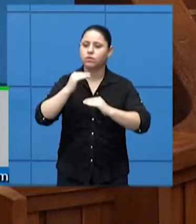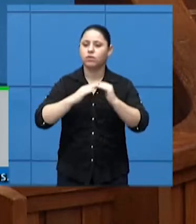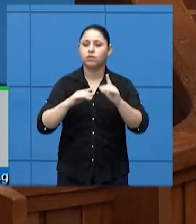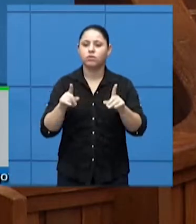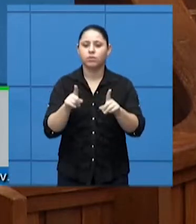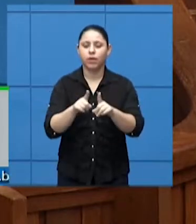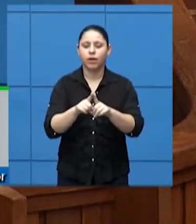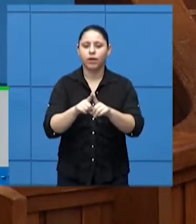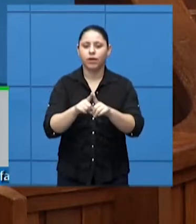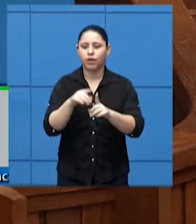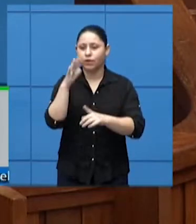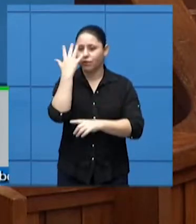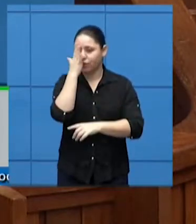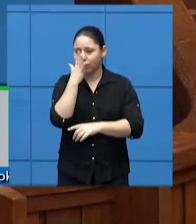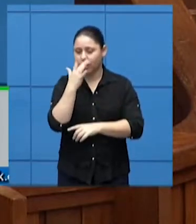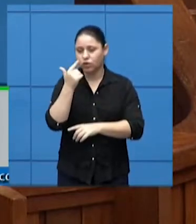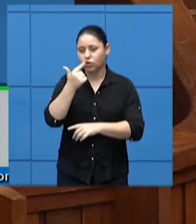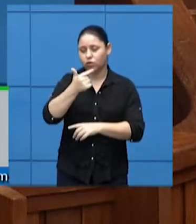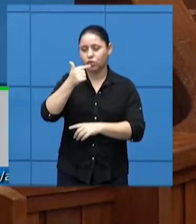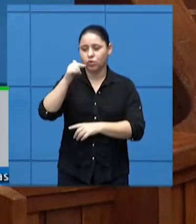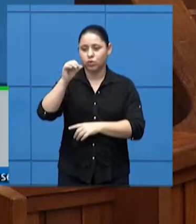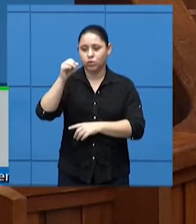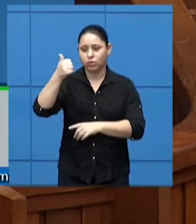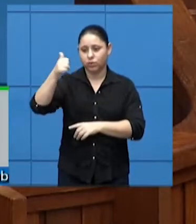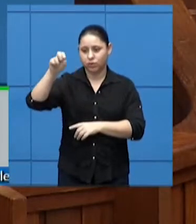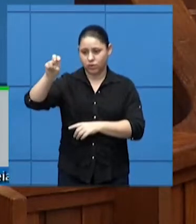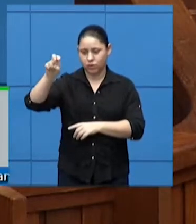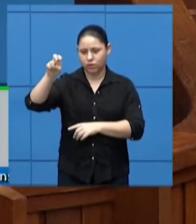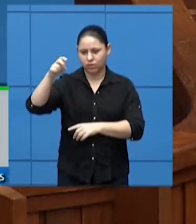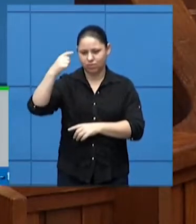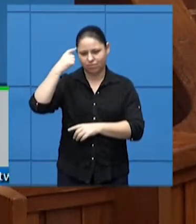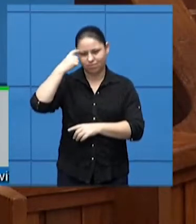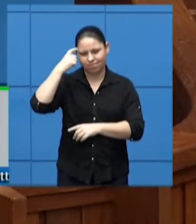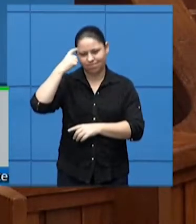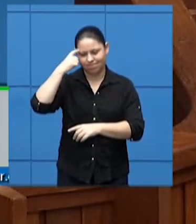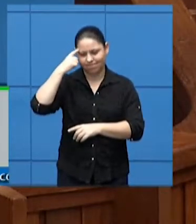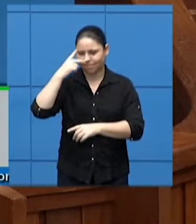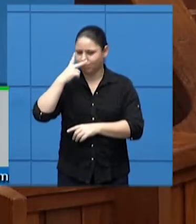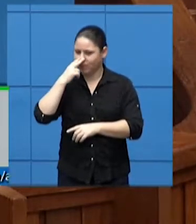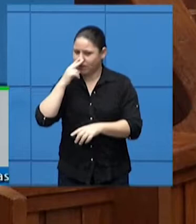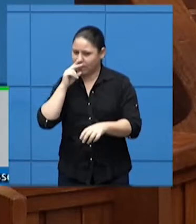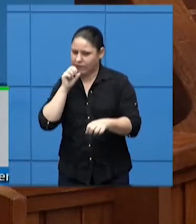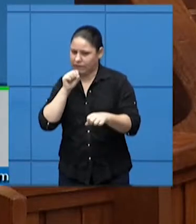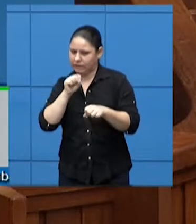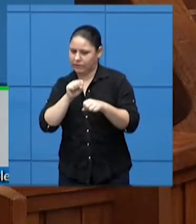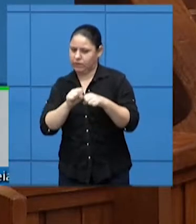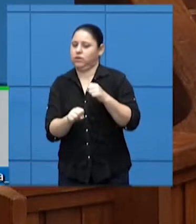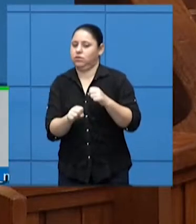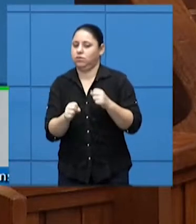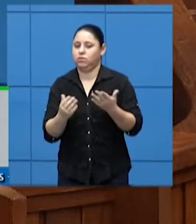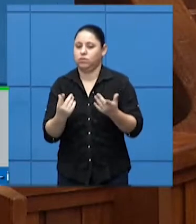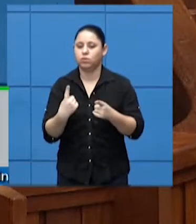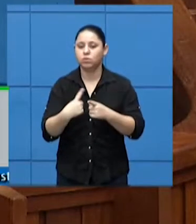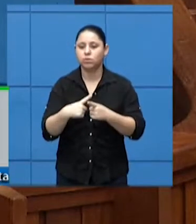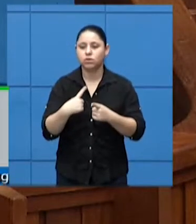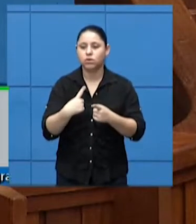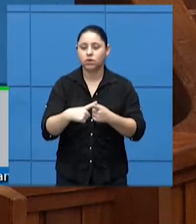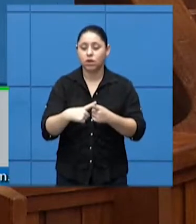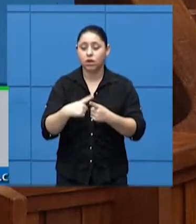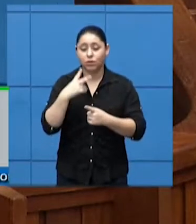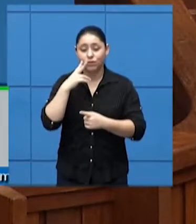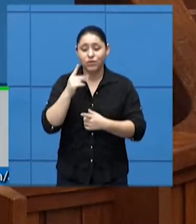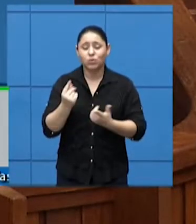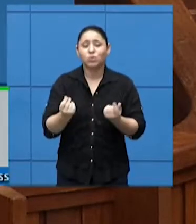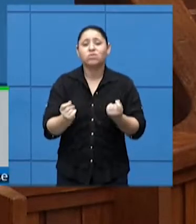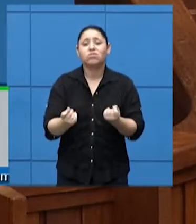em fevereiro de 2015, nós achamos que estava ameaçada. Porque, naquele momento, nós víamos que estava